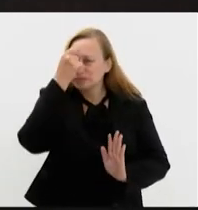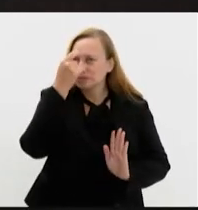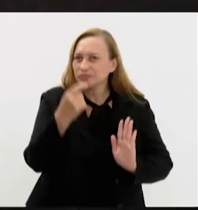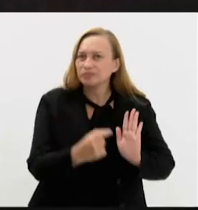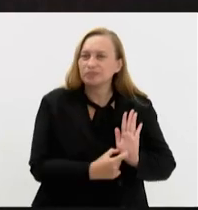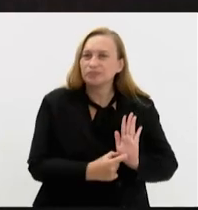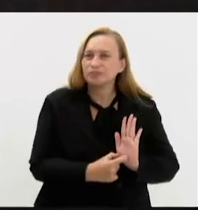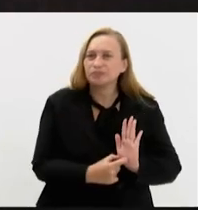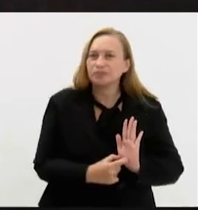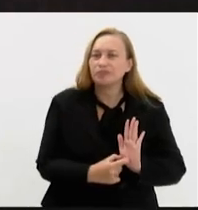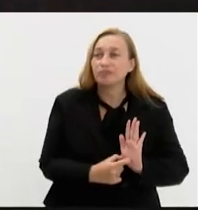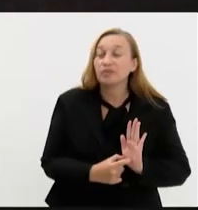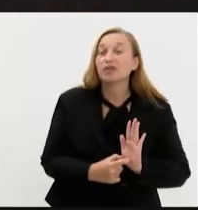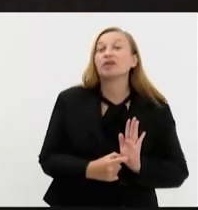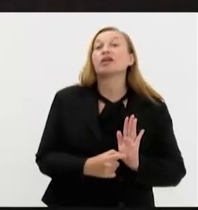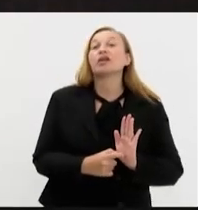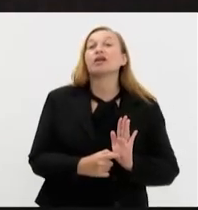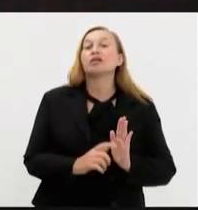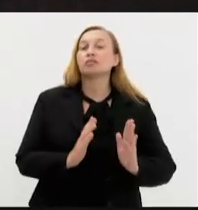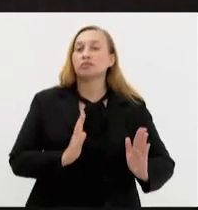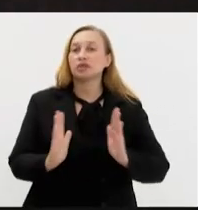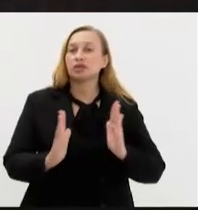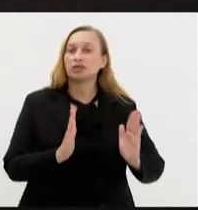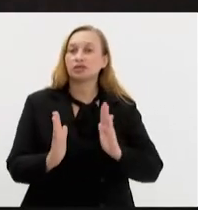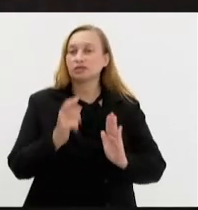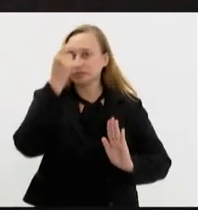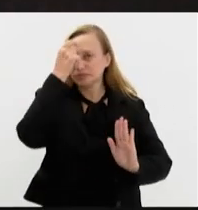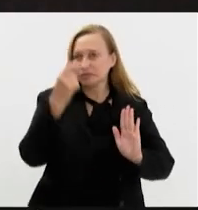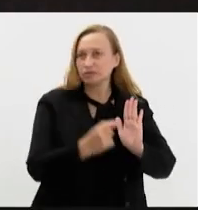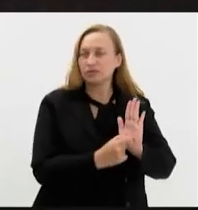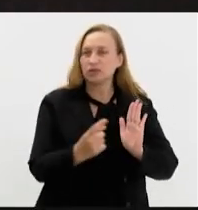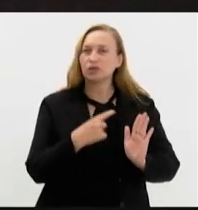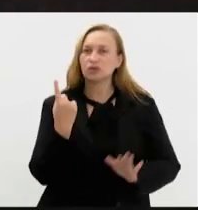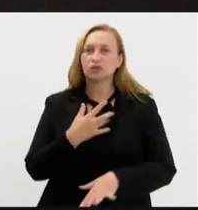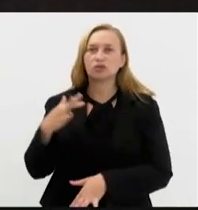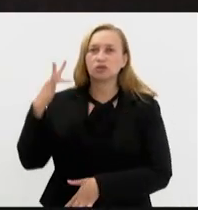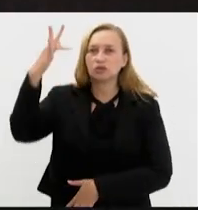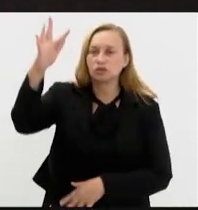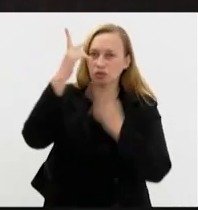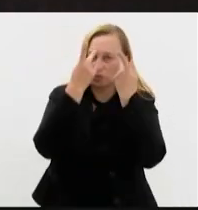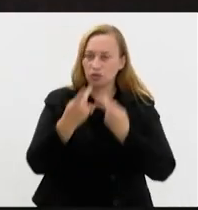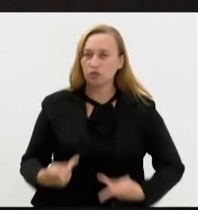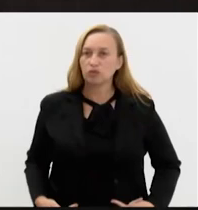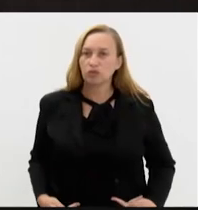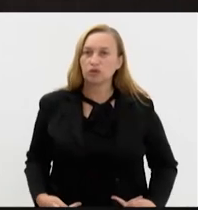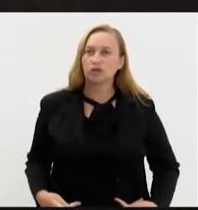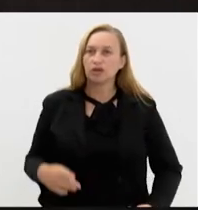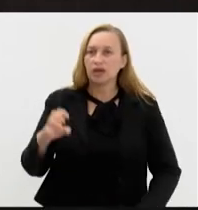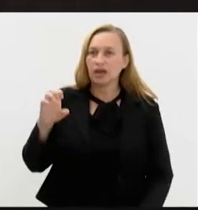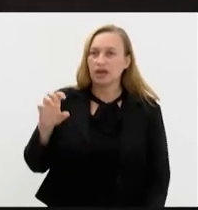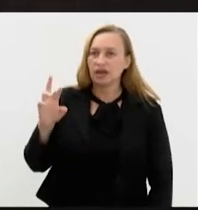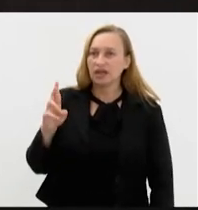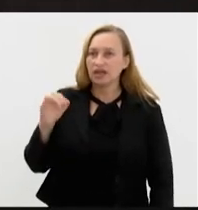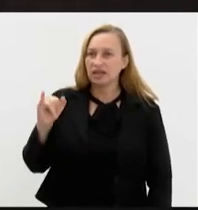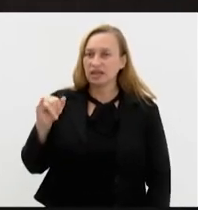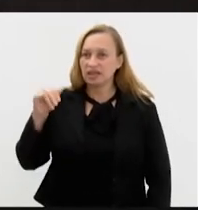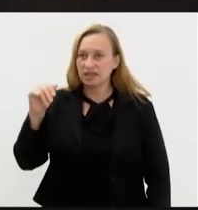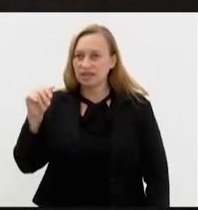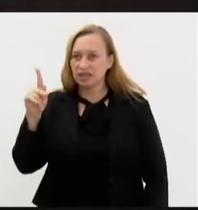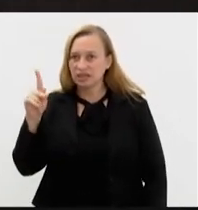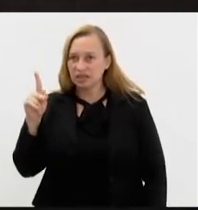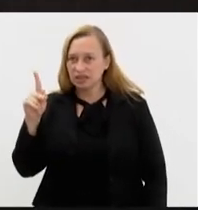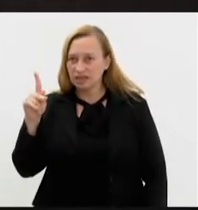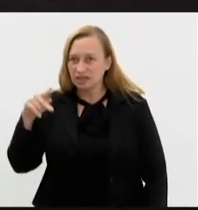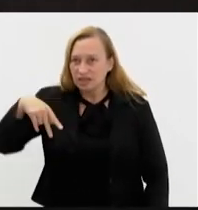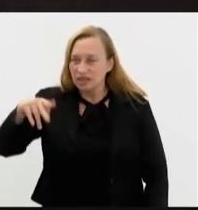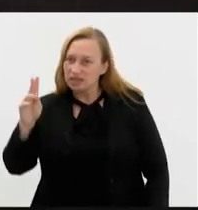é a era da Inteligência Artificial e o nosso futuro como humanos o autor é o Eric Smith